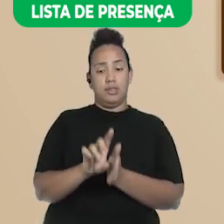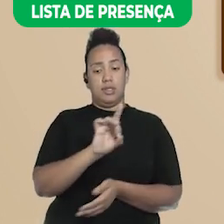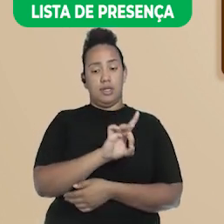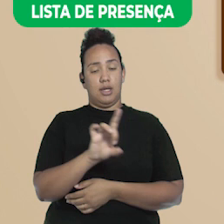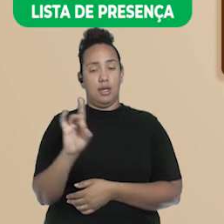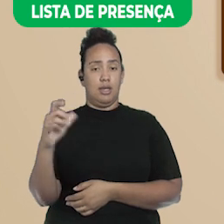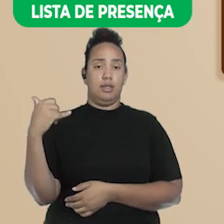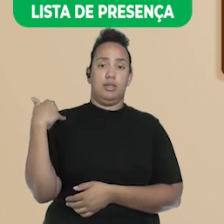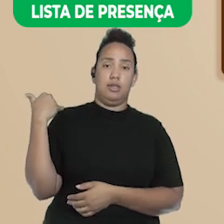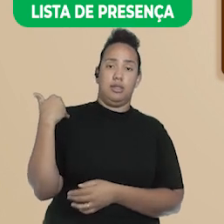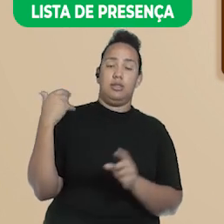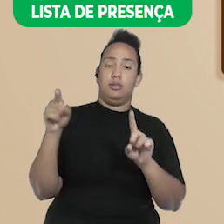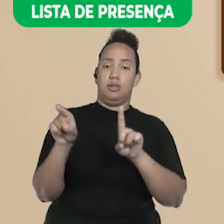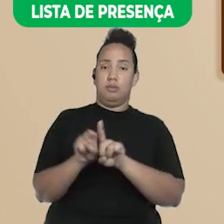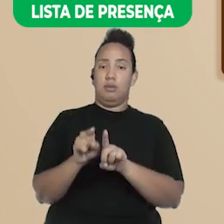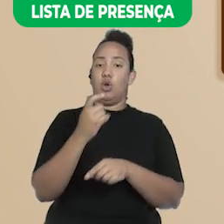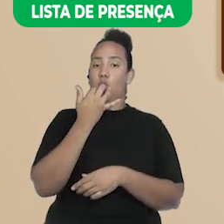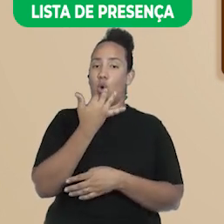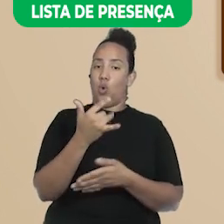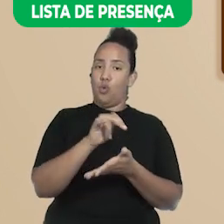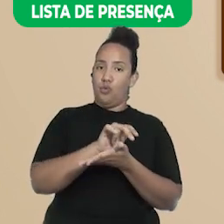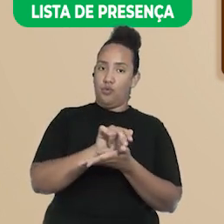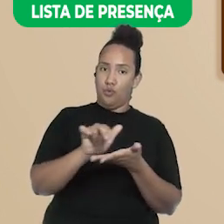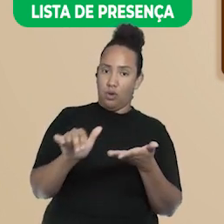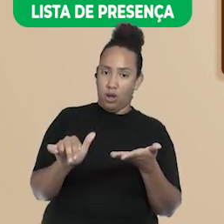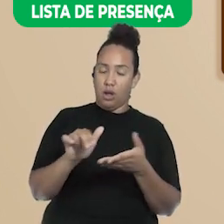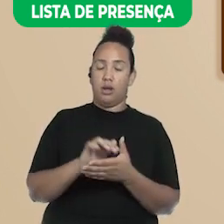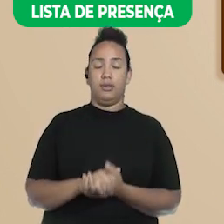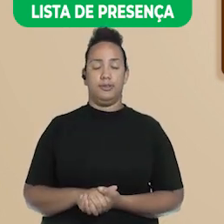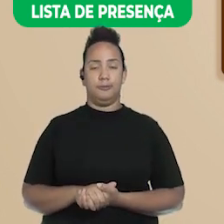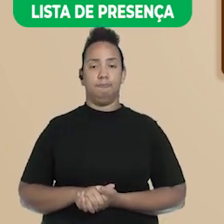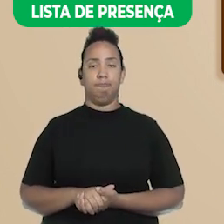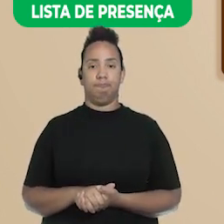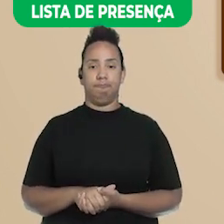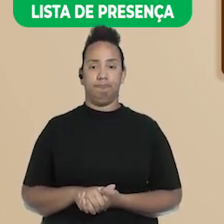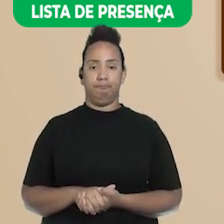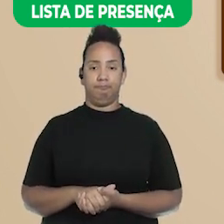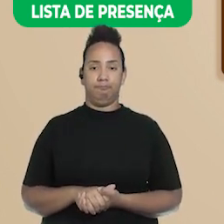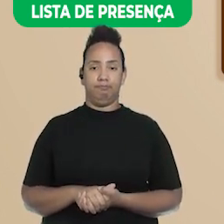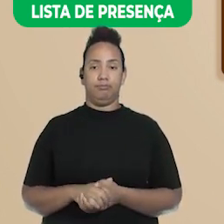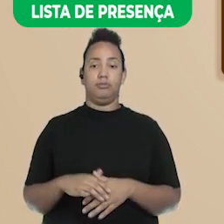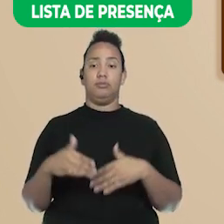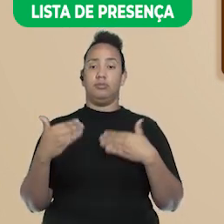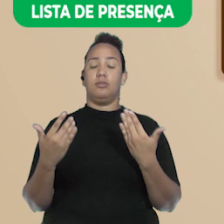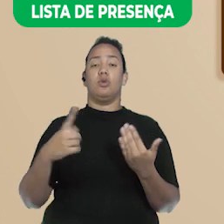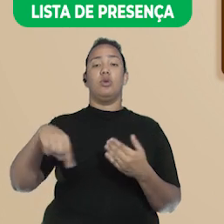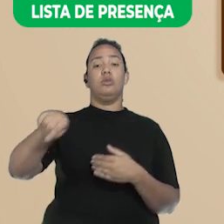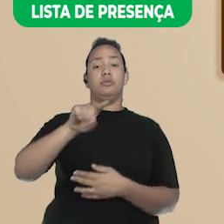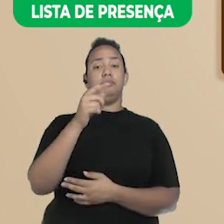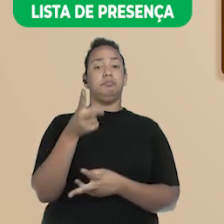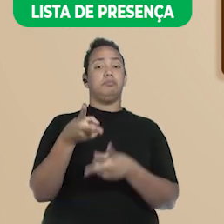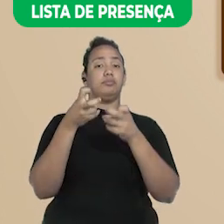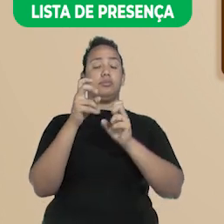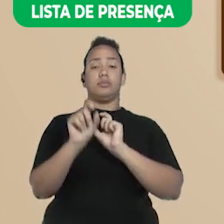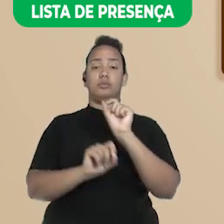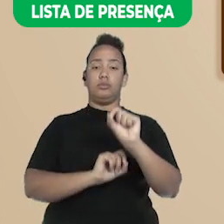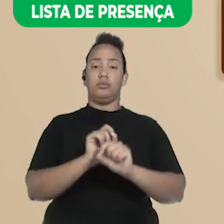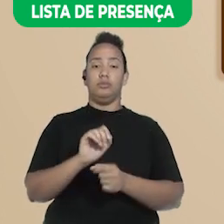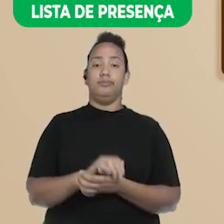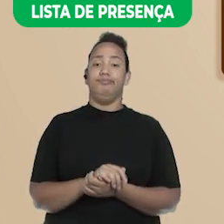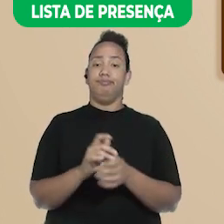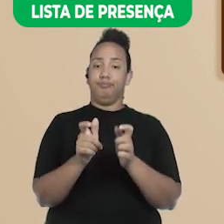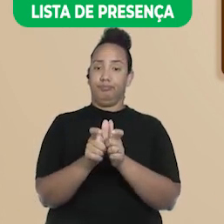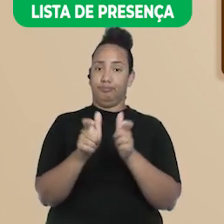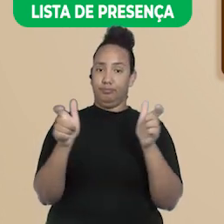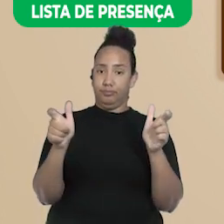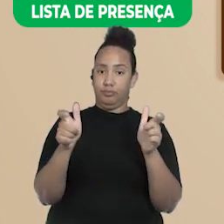escolha do público a determinada rede social. E chegamos à conclusão que a maioria do